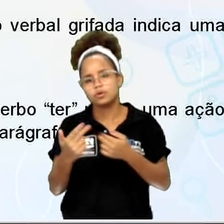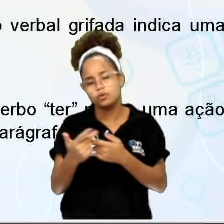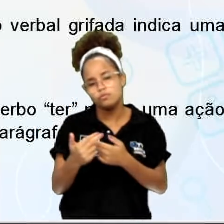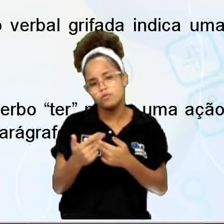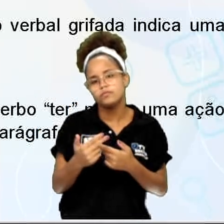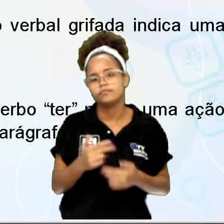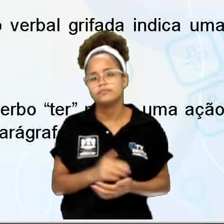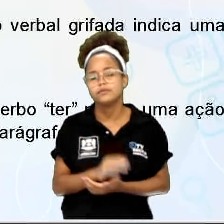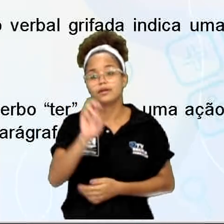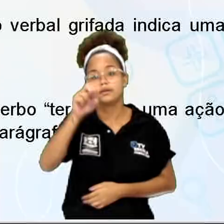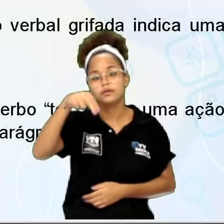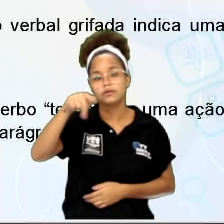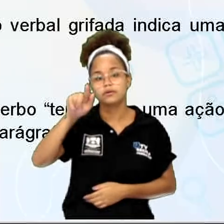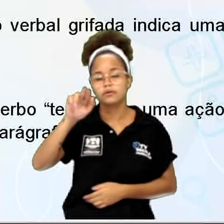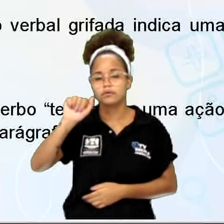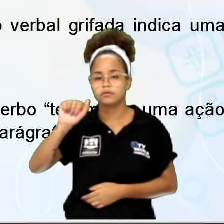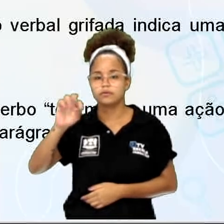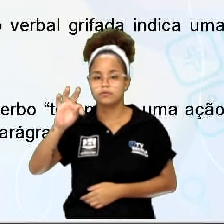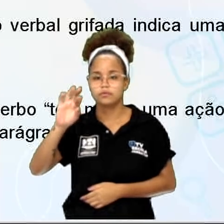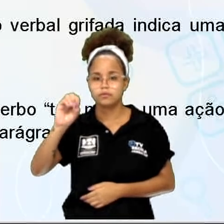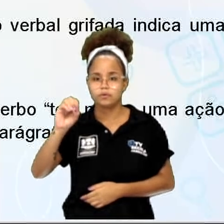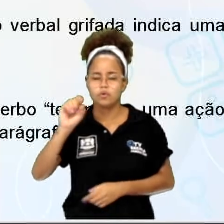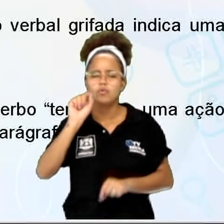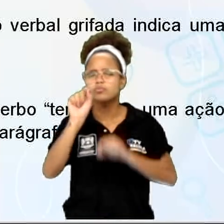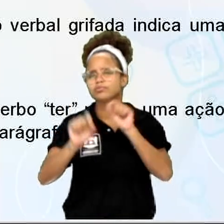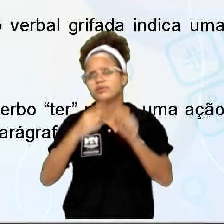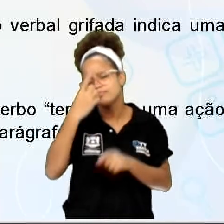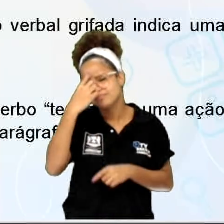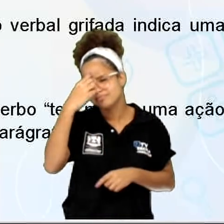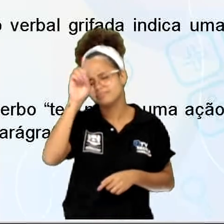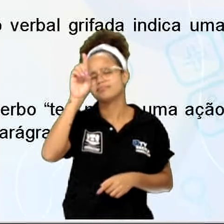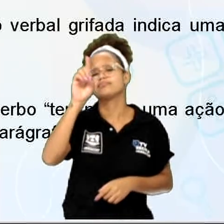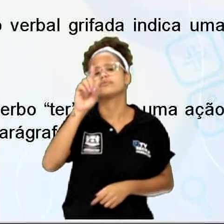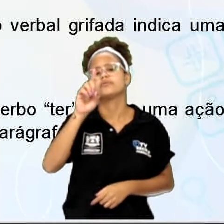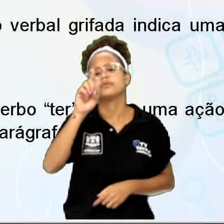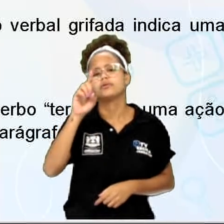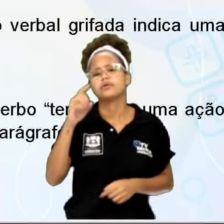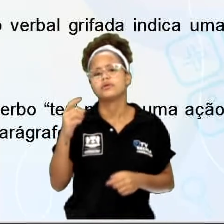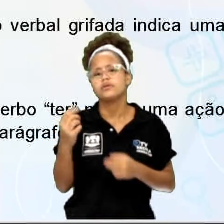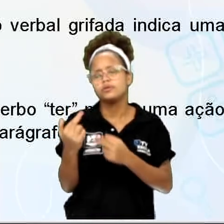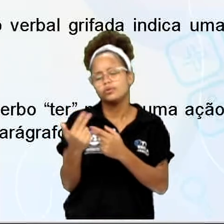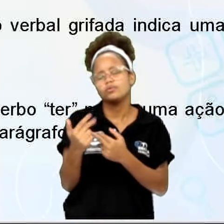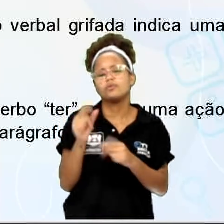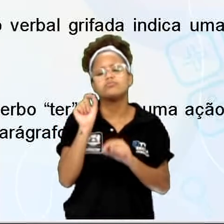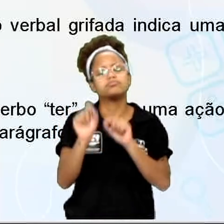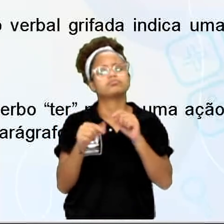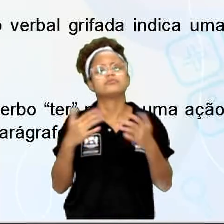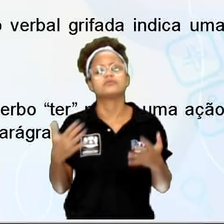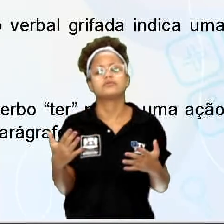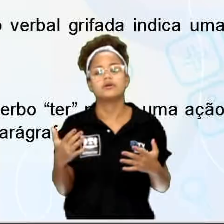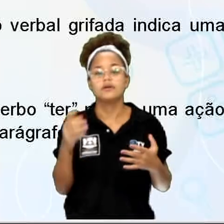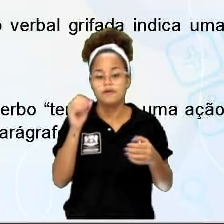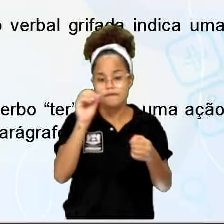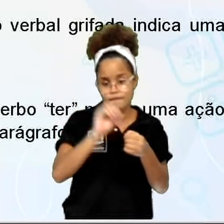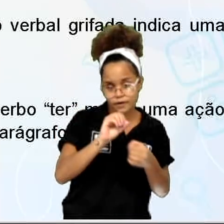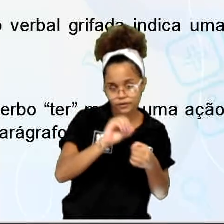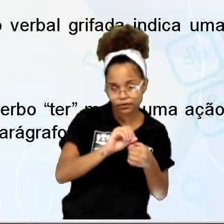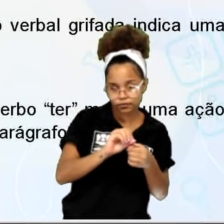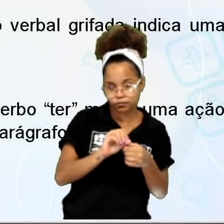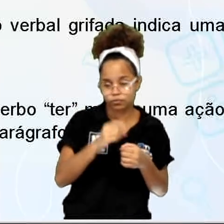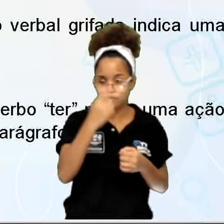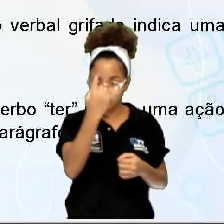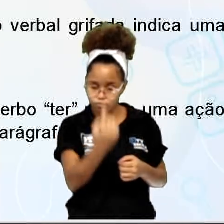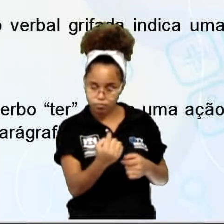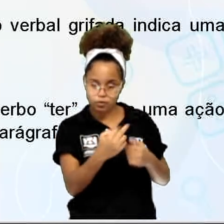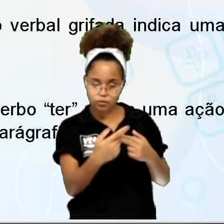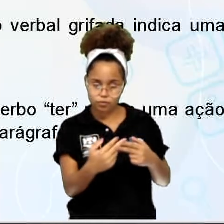enquanto. O que seriam ali ideias concomitantes, né? Ações concomitantes. Ele fazia uma coisa ao mesmo tempo que fazia